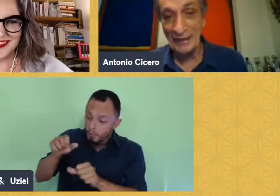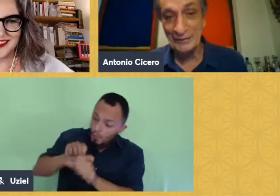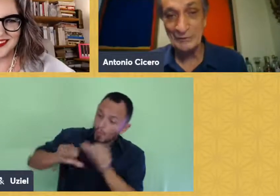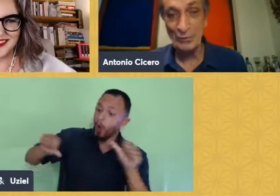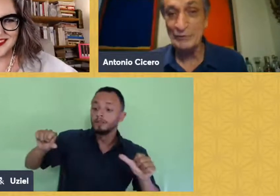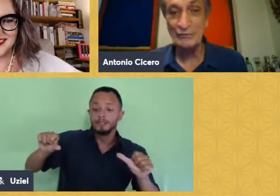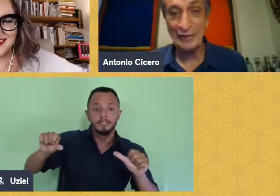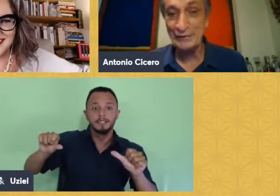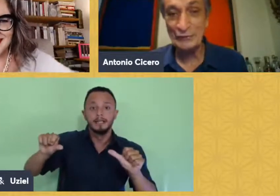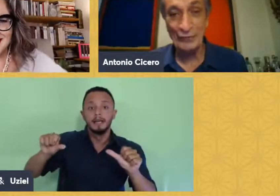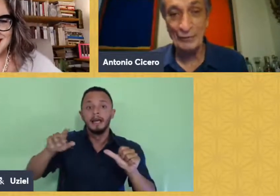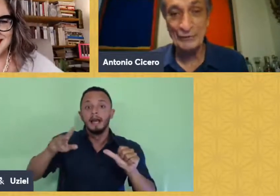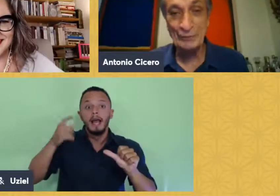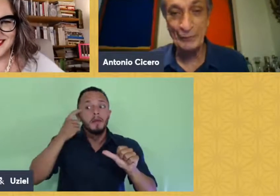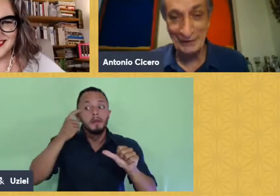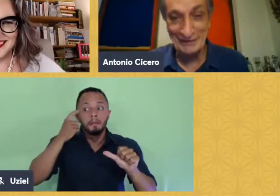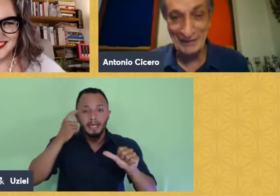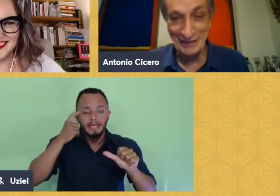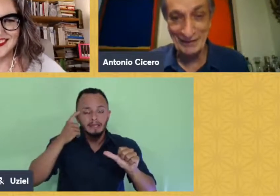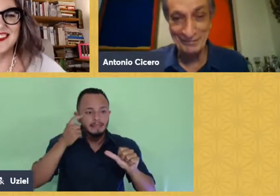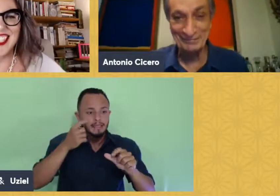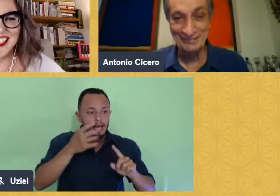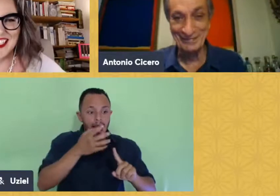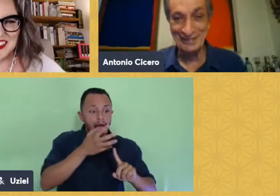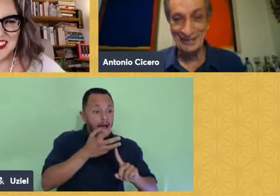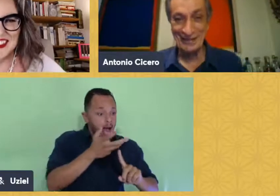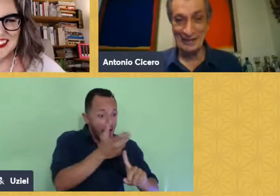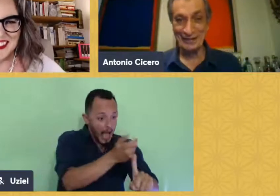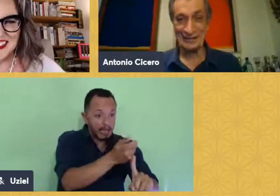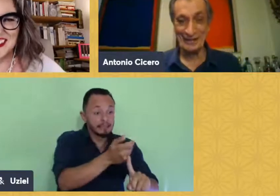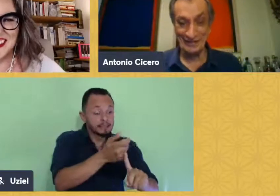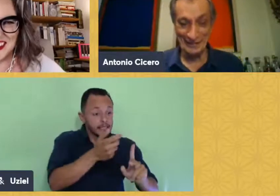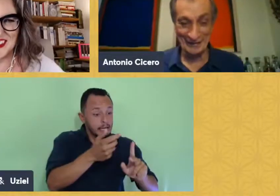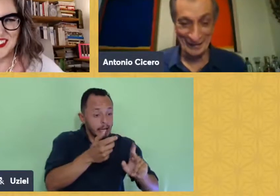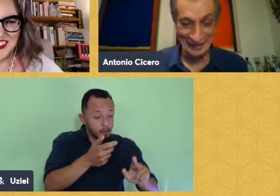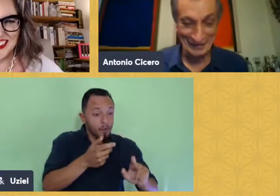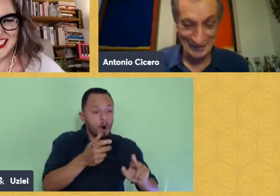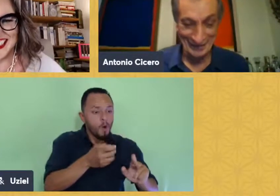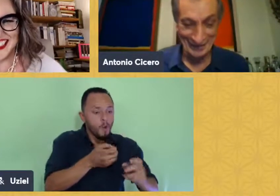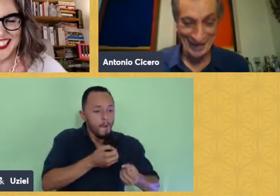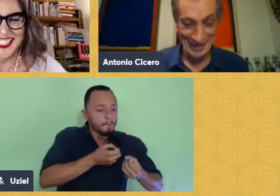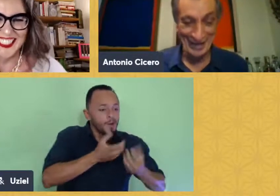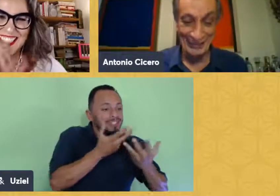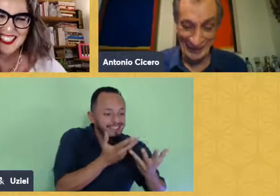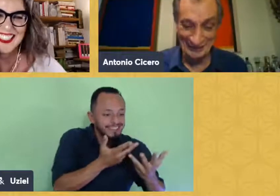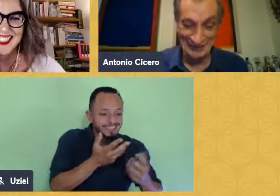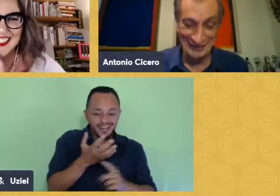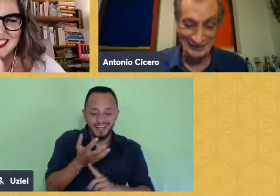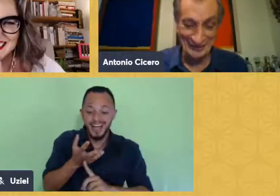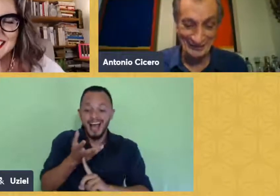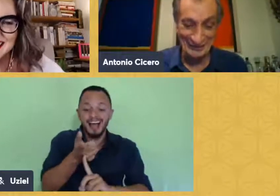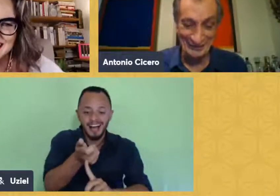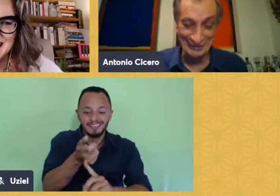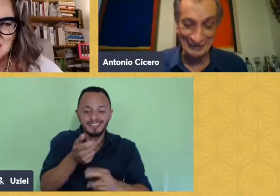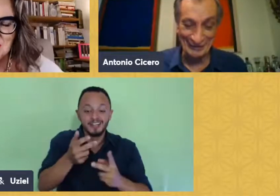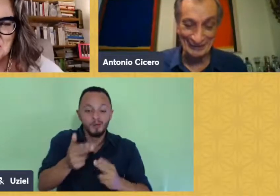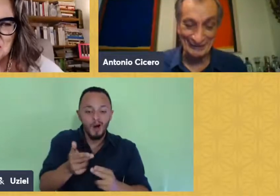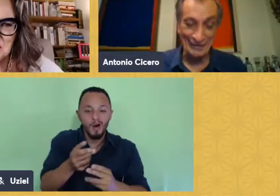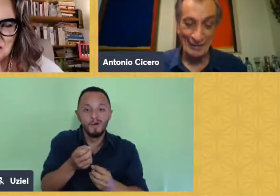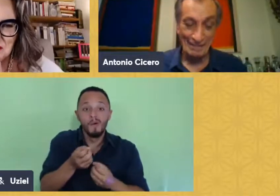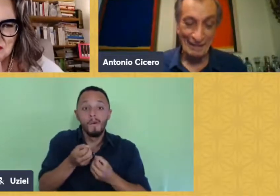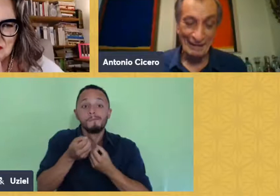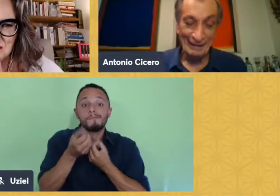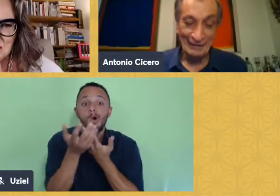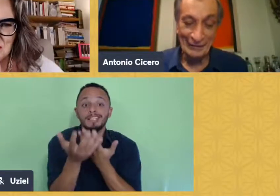nas artes como diversas formas de poesia. Incrível isso, muito bom. Eu acho também muito bom